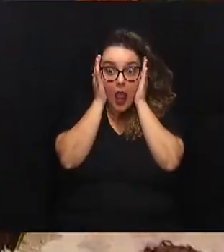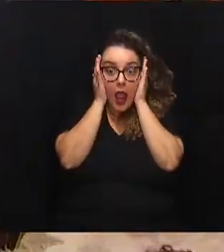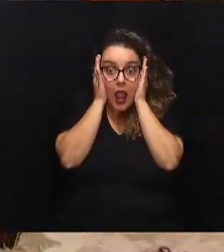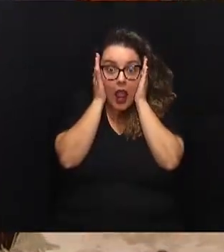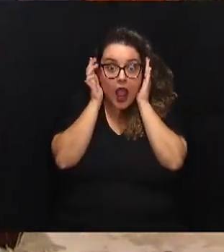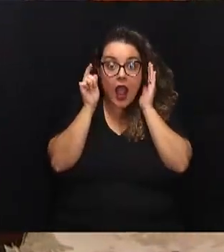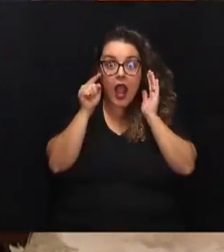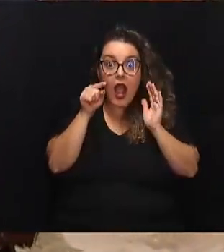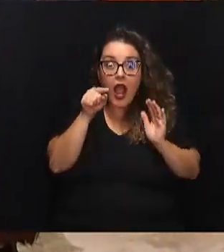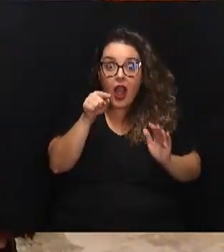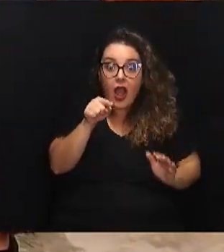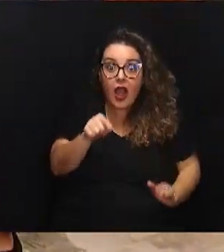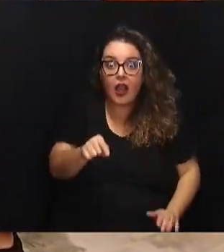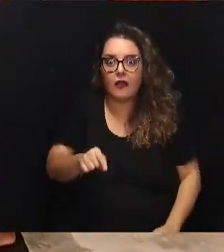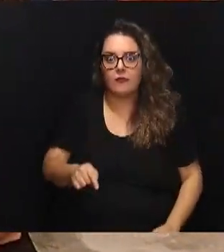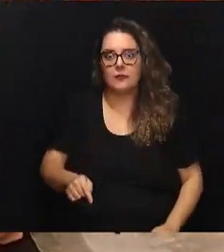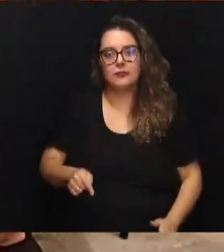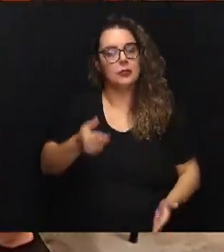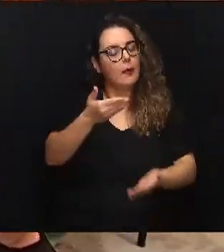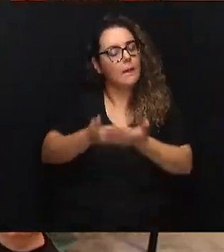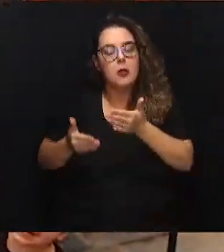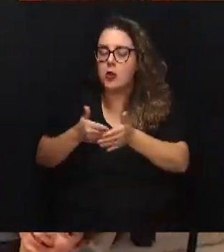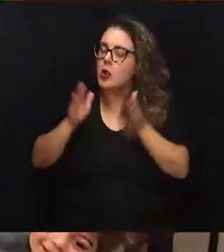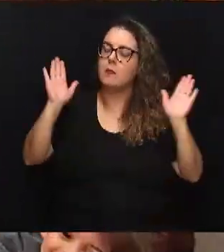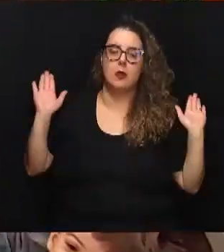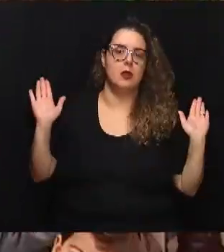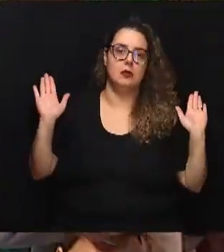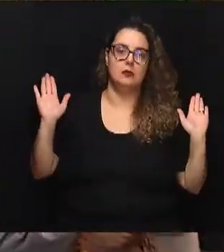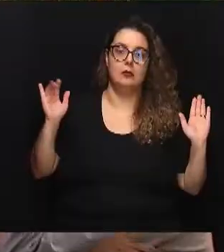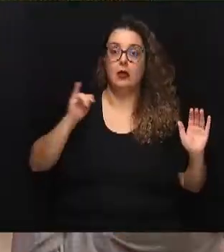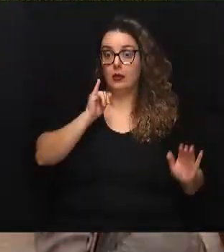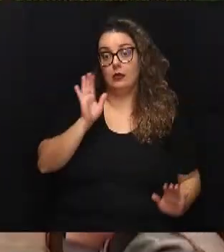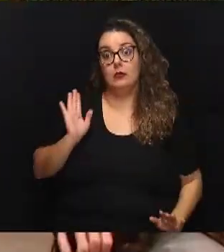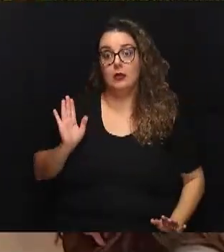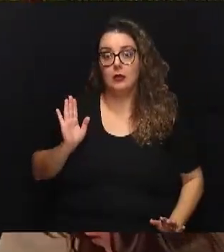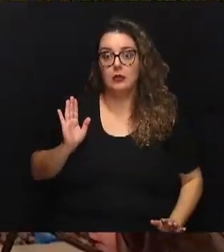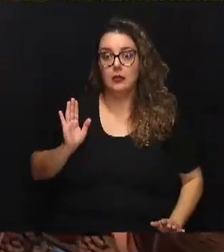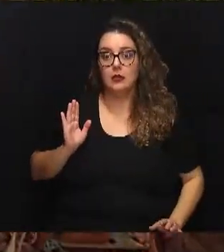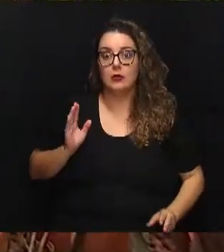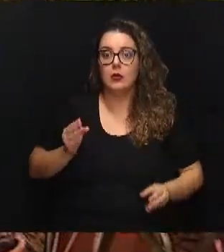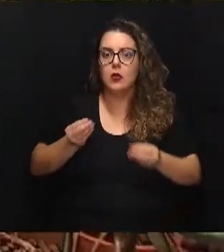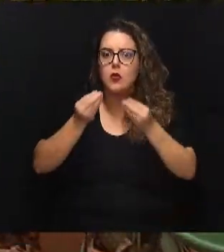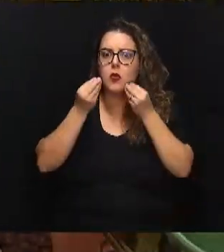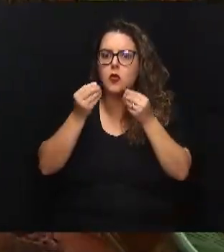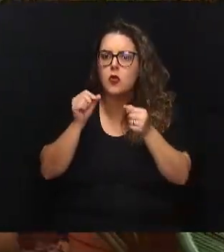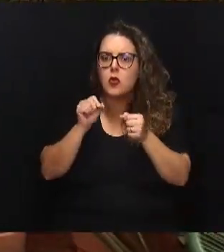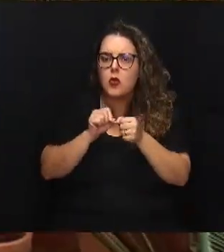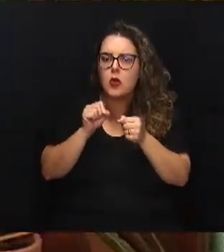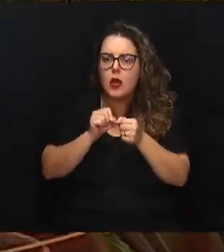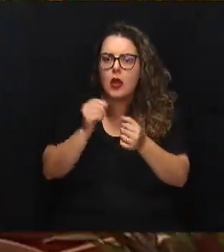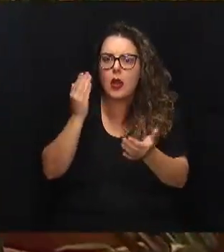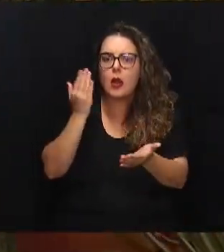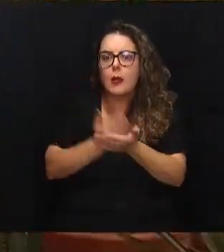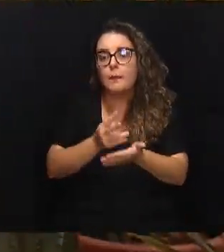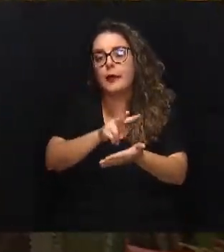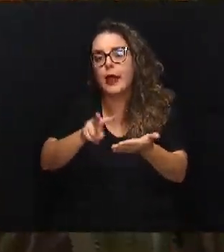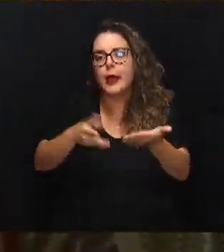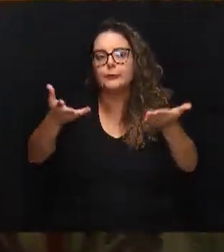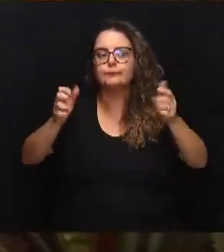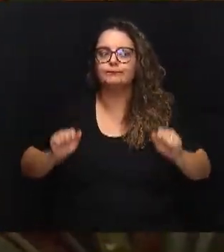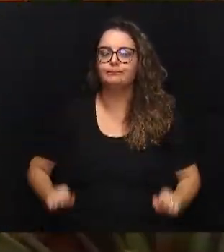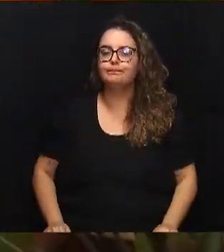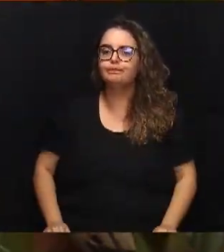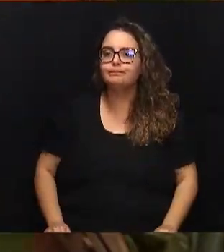Você já passou dos limites. Ele falou. Como eu faço você parar de ler?